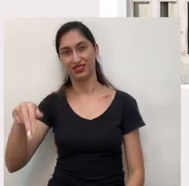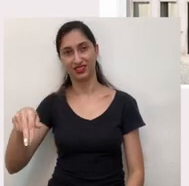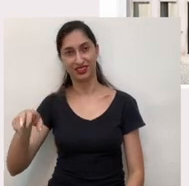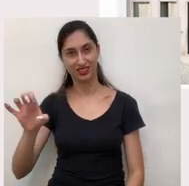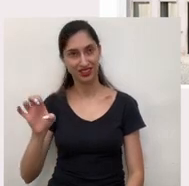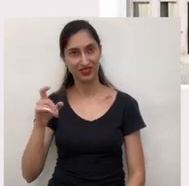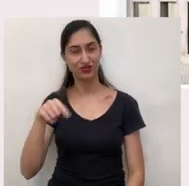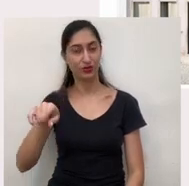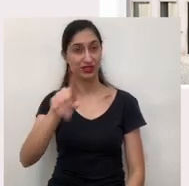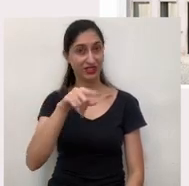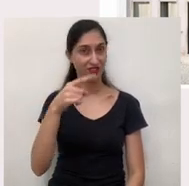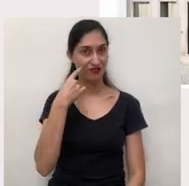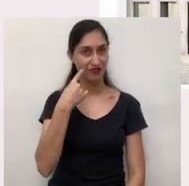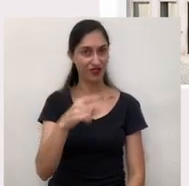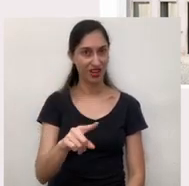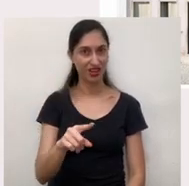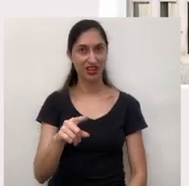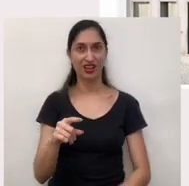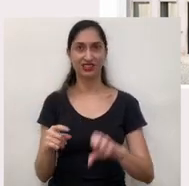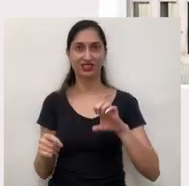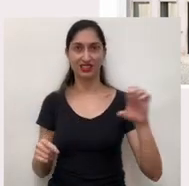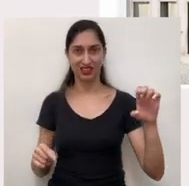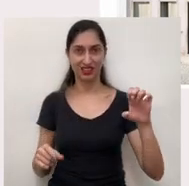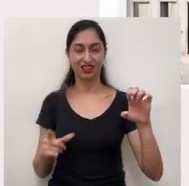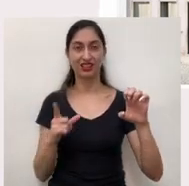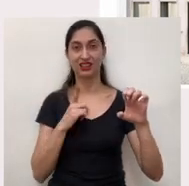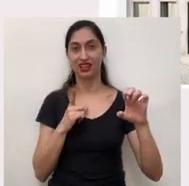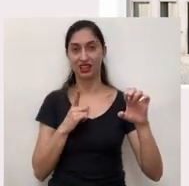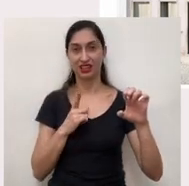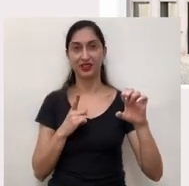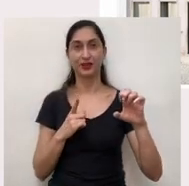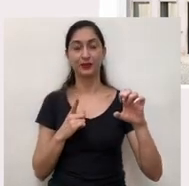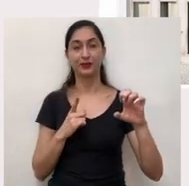esse trabalho, né, que foi muito,